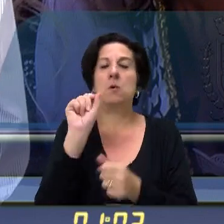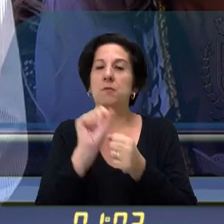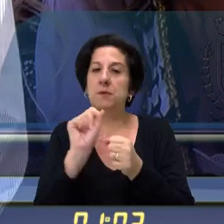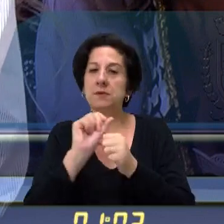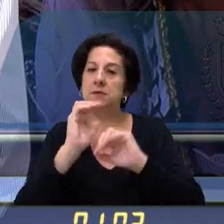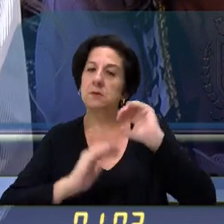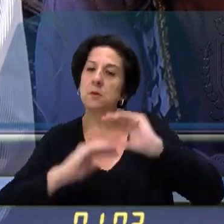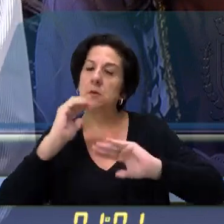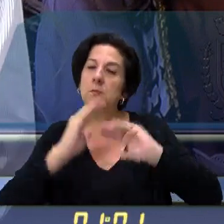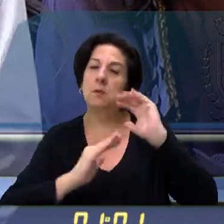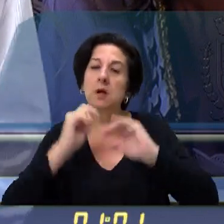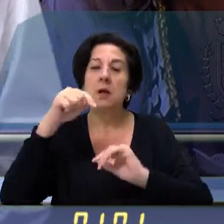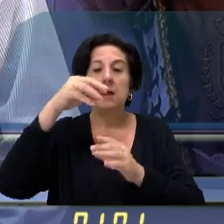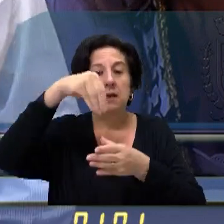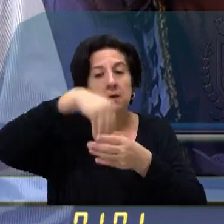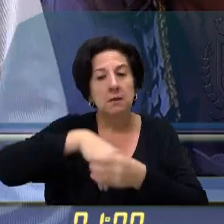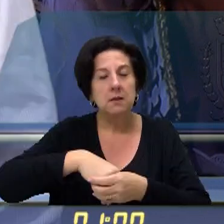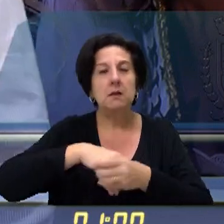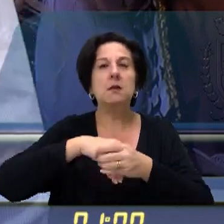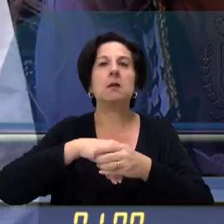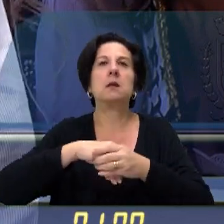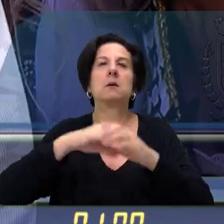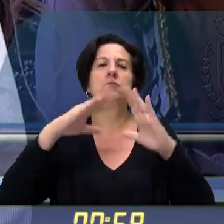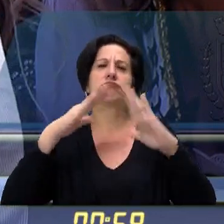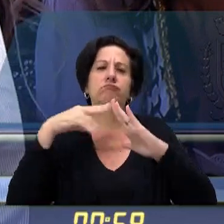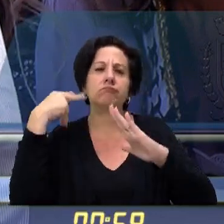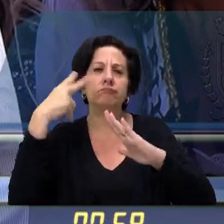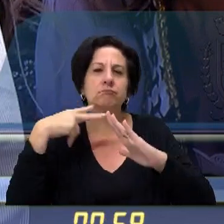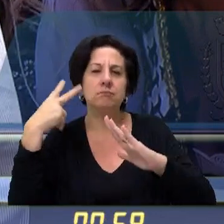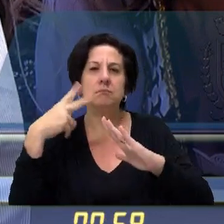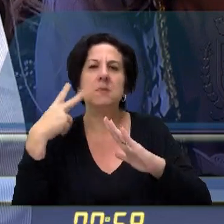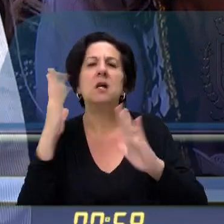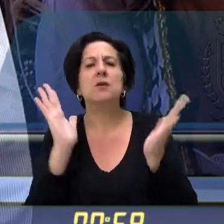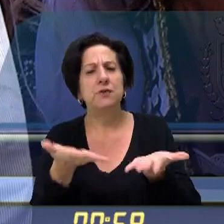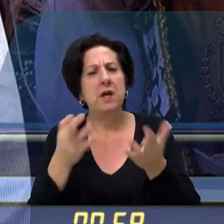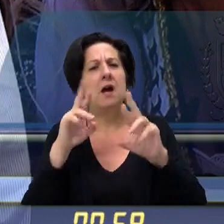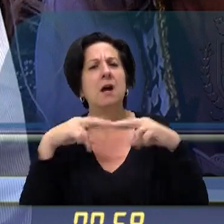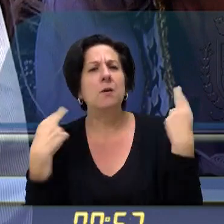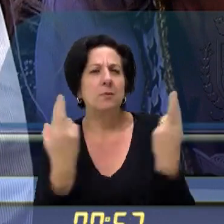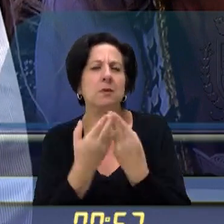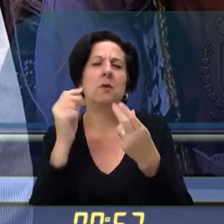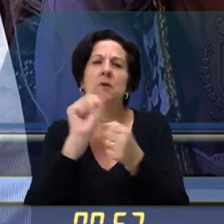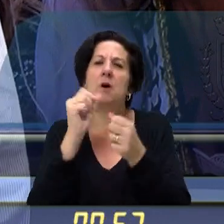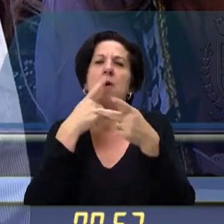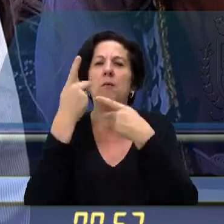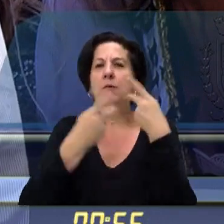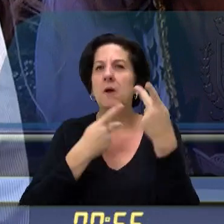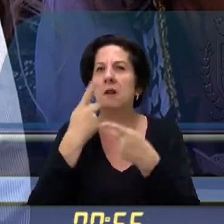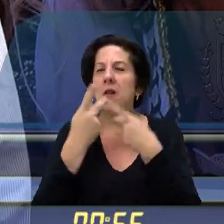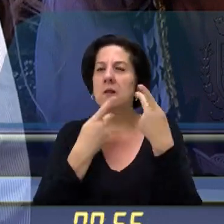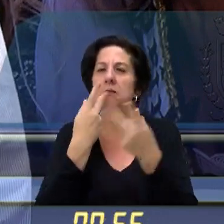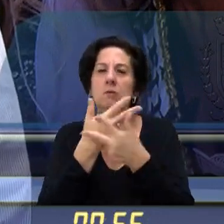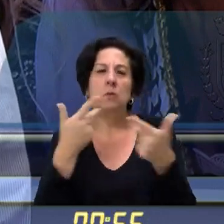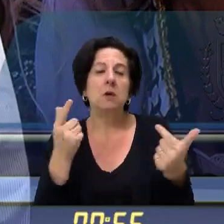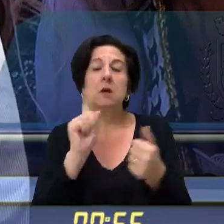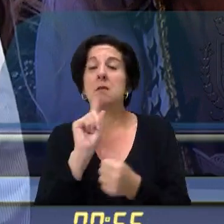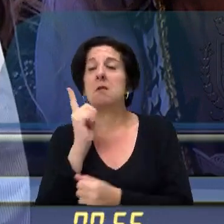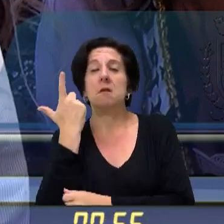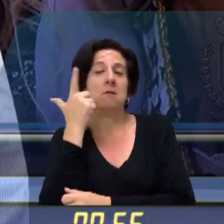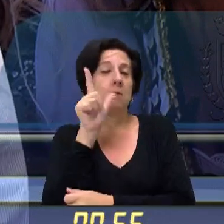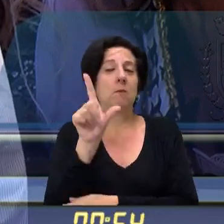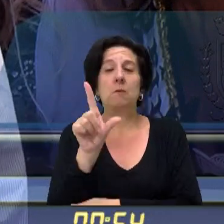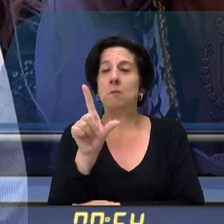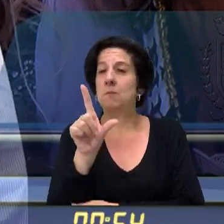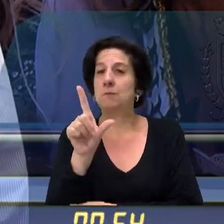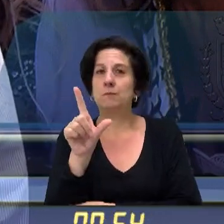essa obra. Porque aqui dentro da Câmara, até fizemos várias reuniões já, falando sobre isso, que nós não estávamos